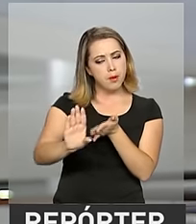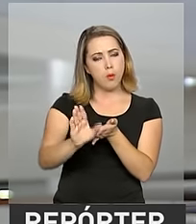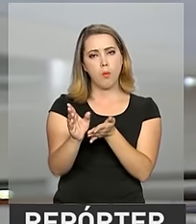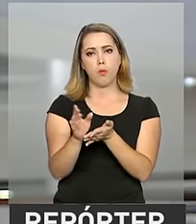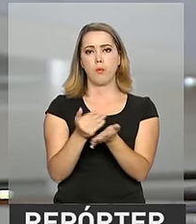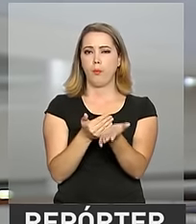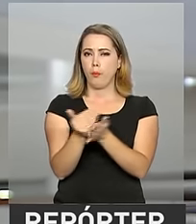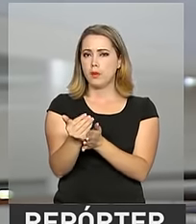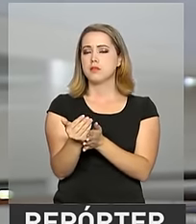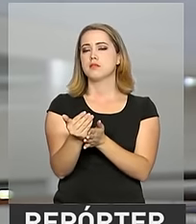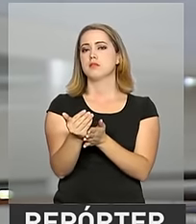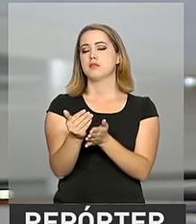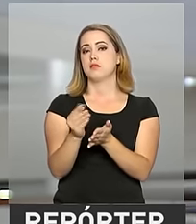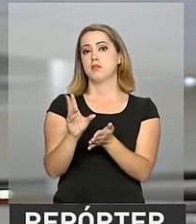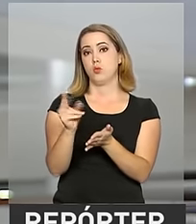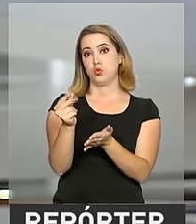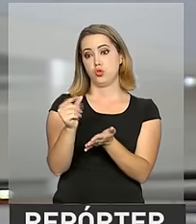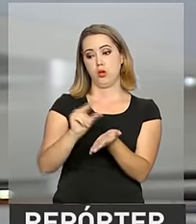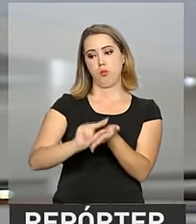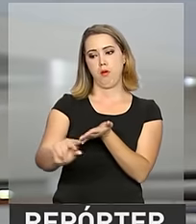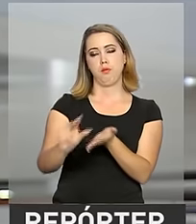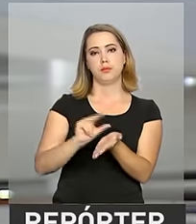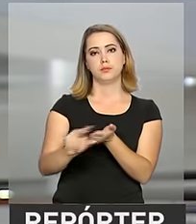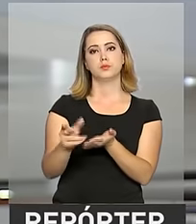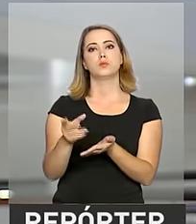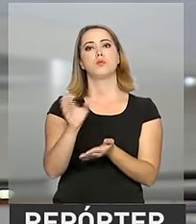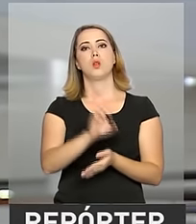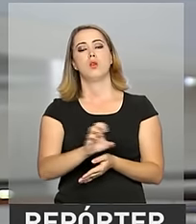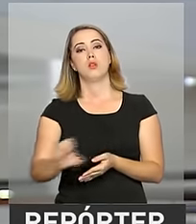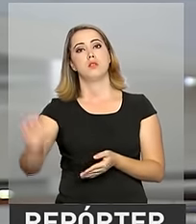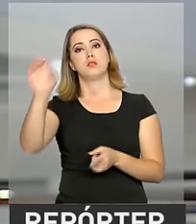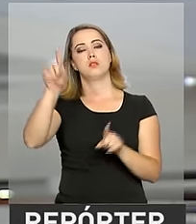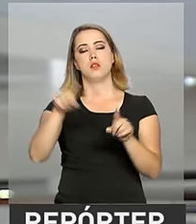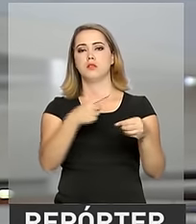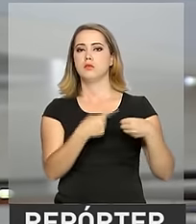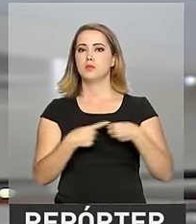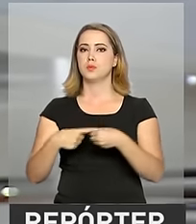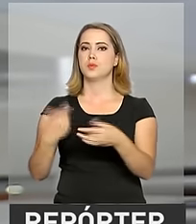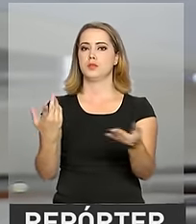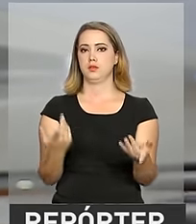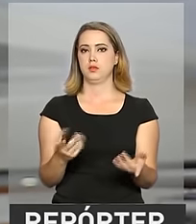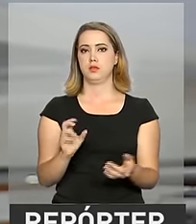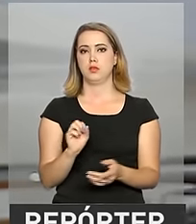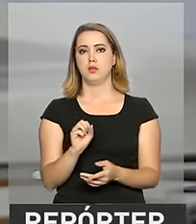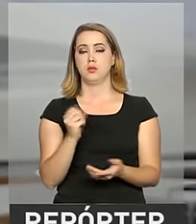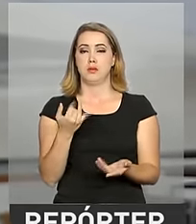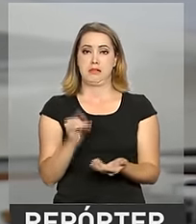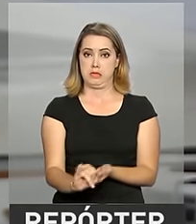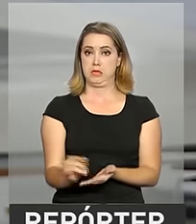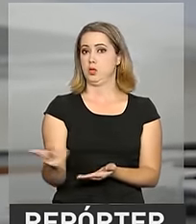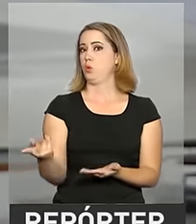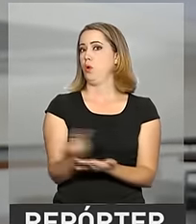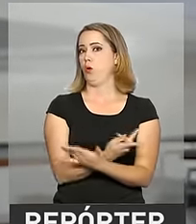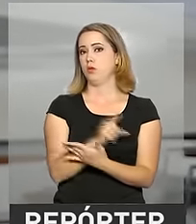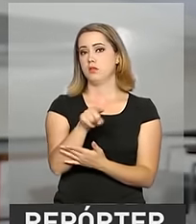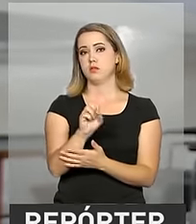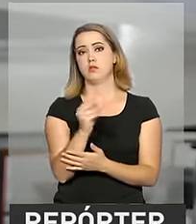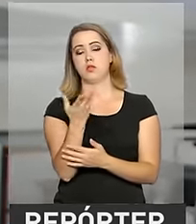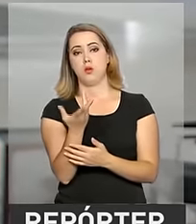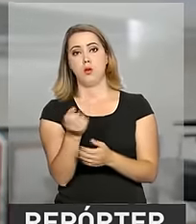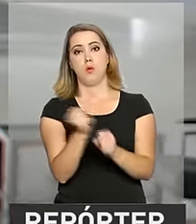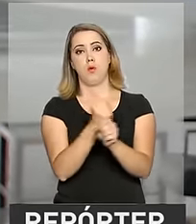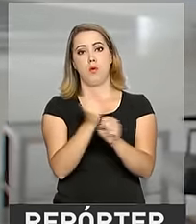pela União aos estados e municípios. Caso isso não ocorra, ou a obra fique paralisada por até